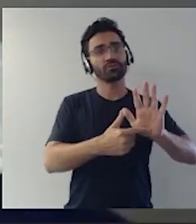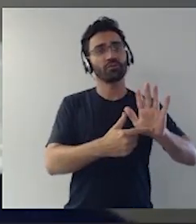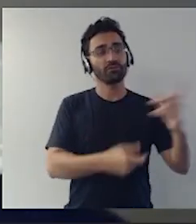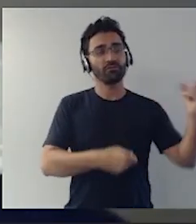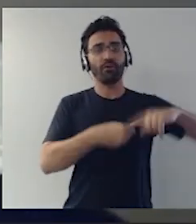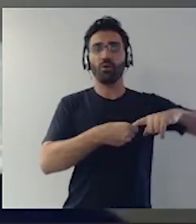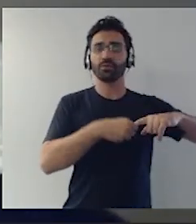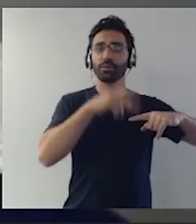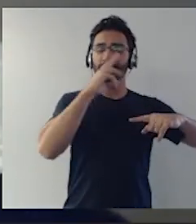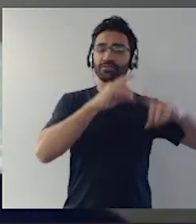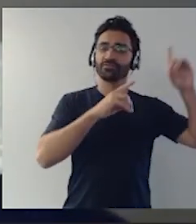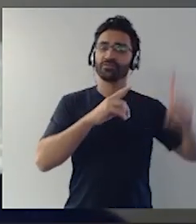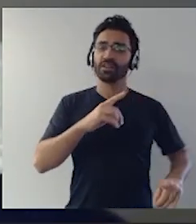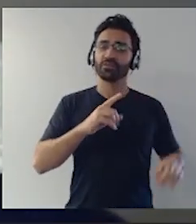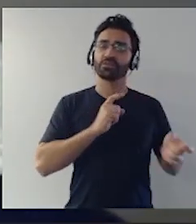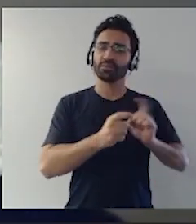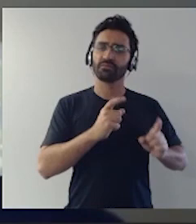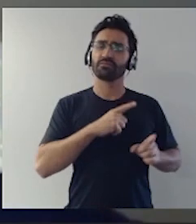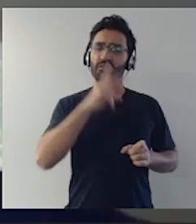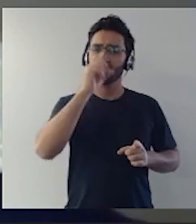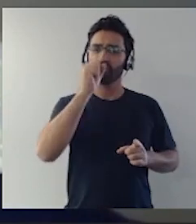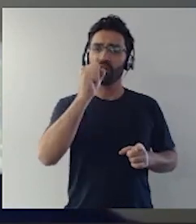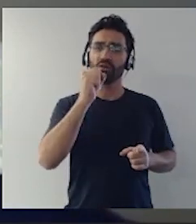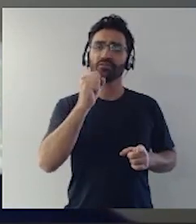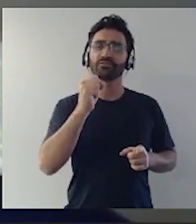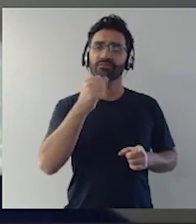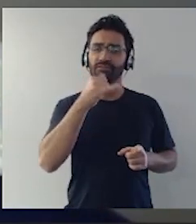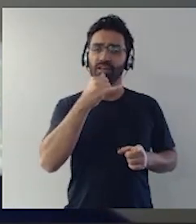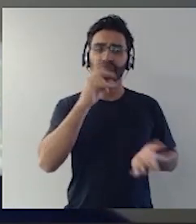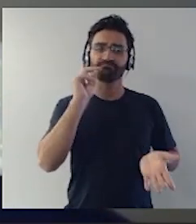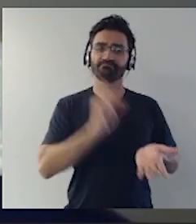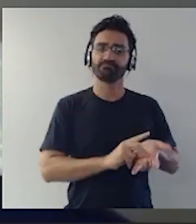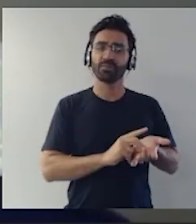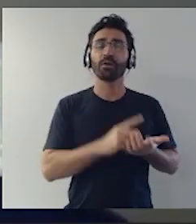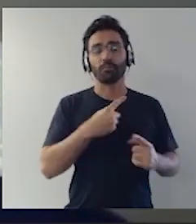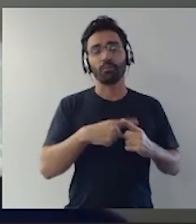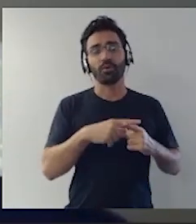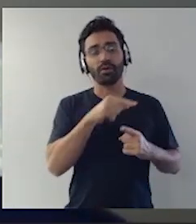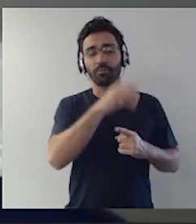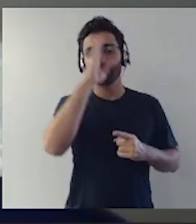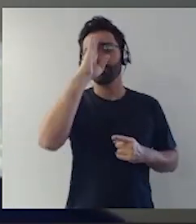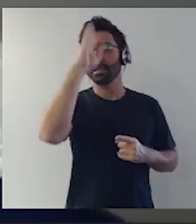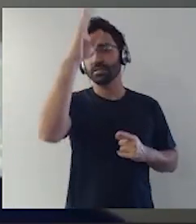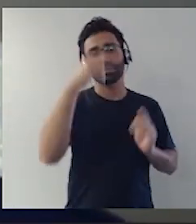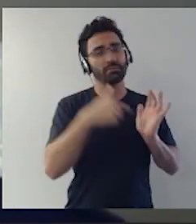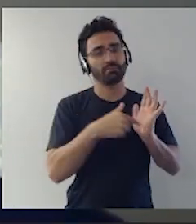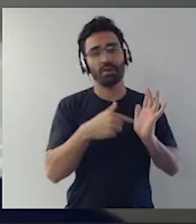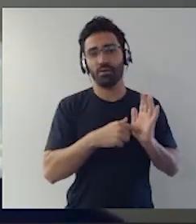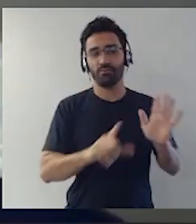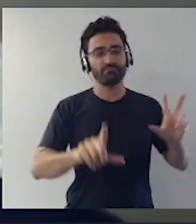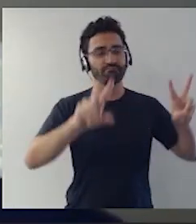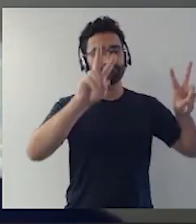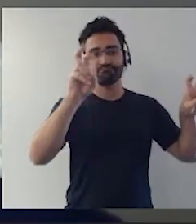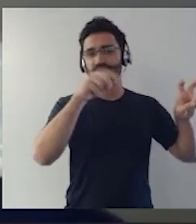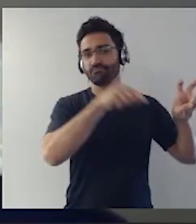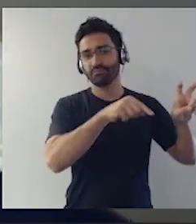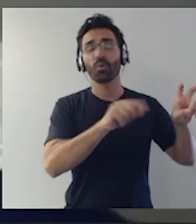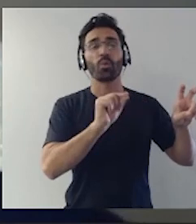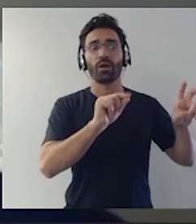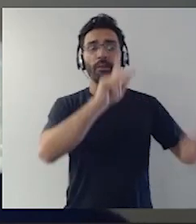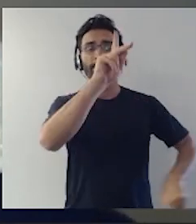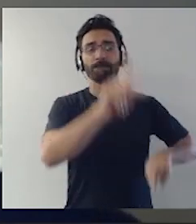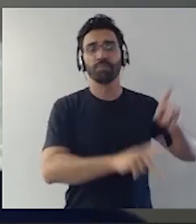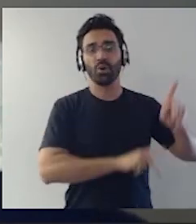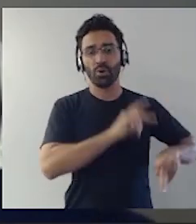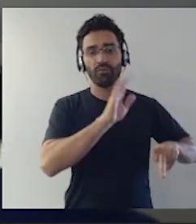direito administrativo, da sua força, da sua energia, a partir desse princípio estruturante que boa parte da doutrina brasileira acredita, mas que é uma